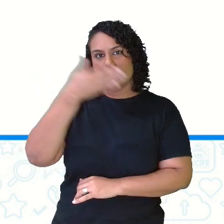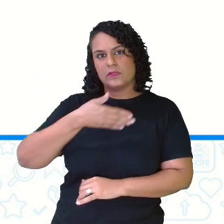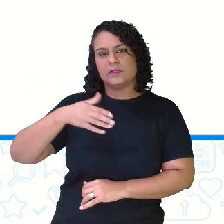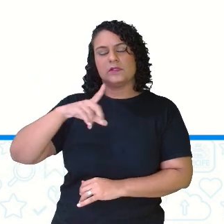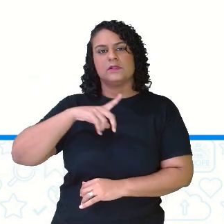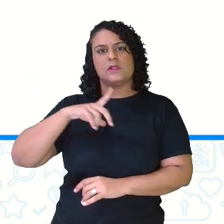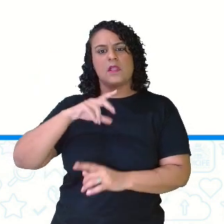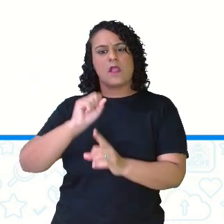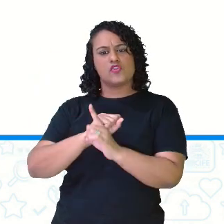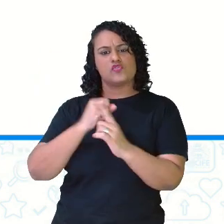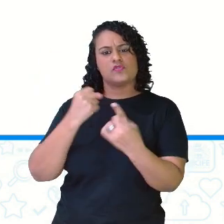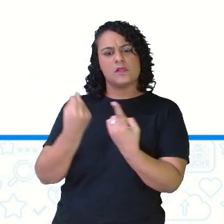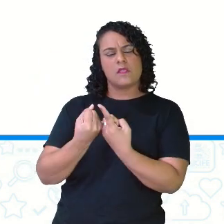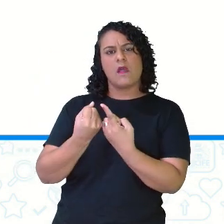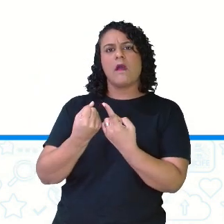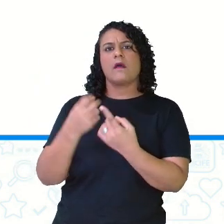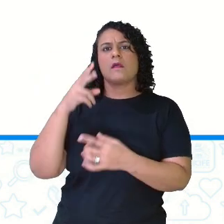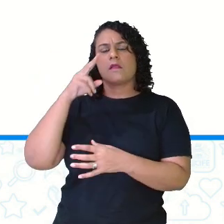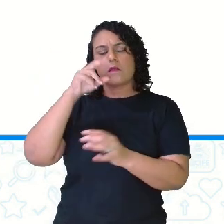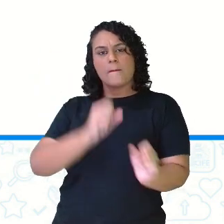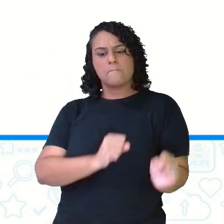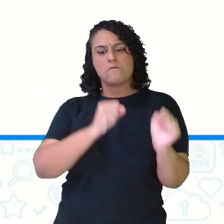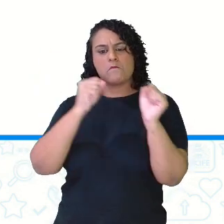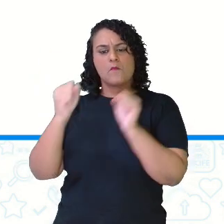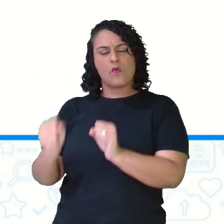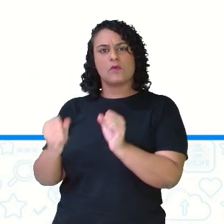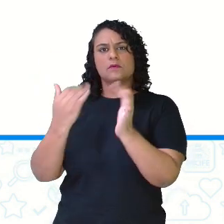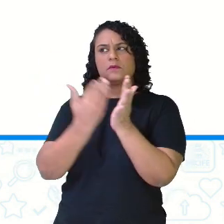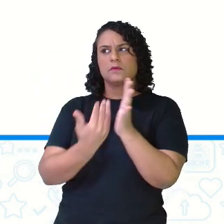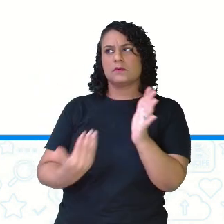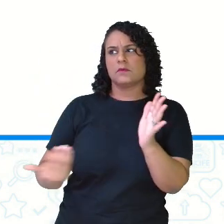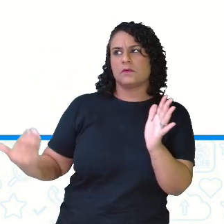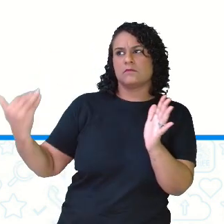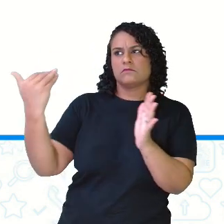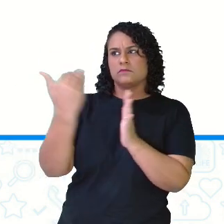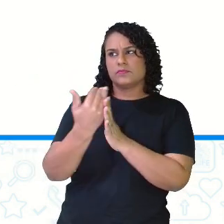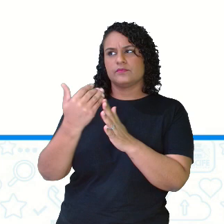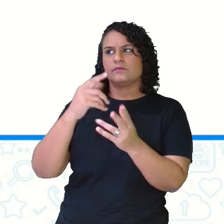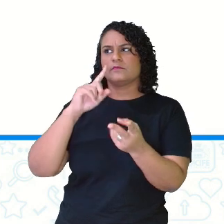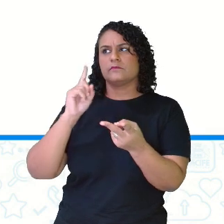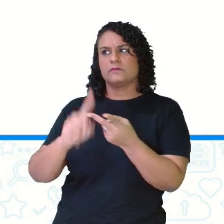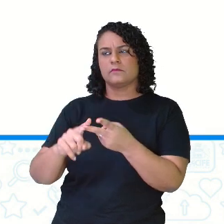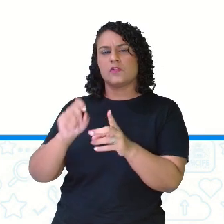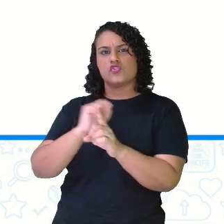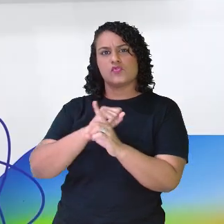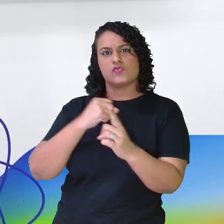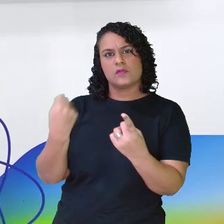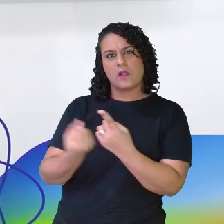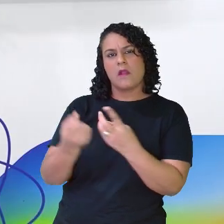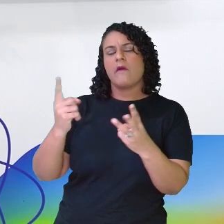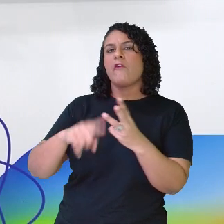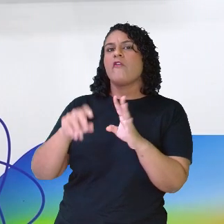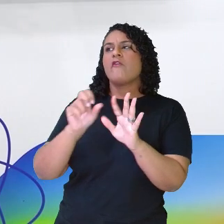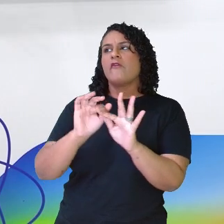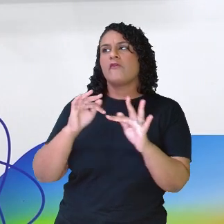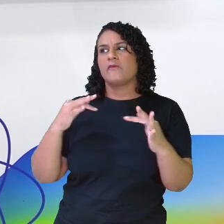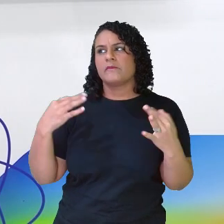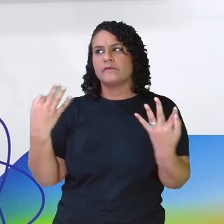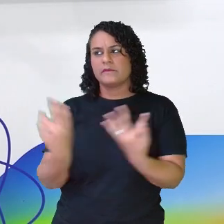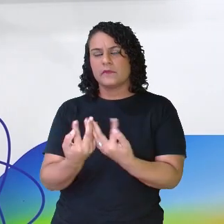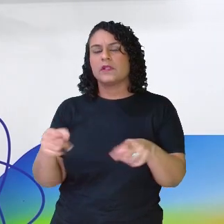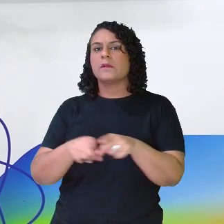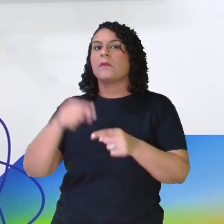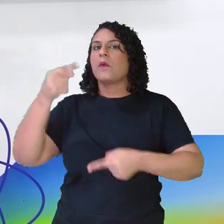social, familiar, político e econômico. Vivia lá na Casa Grande. Então a gente tem lá dentro